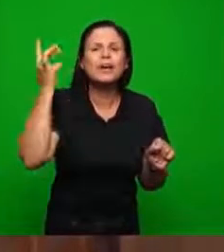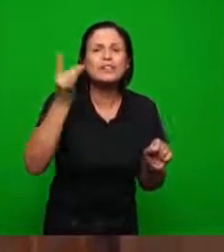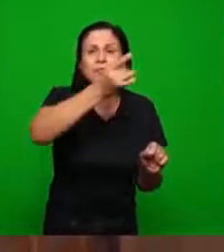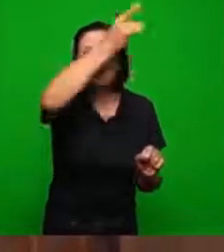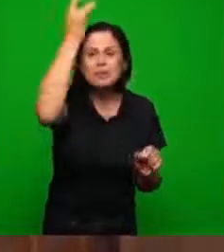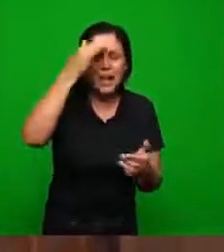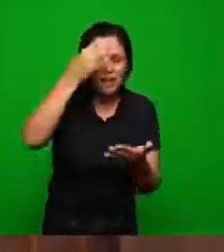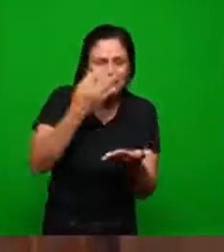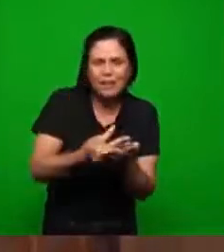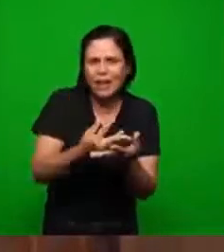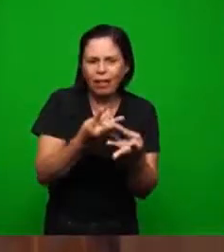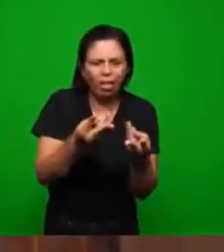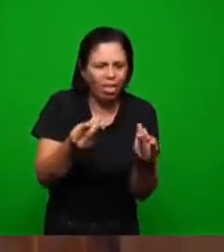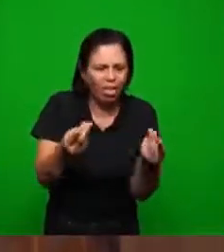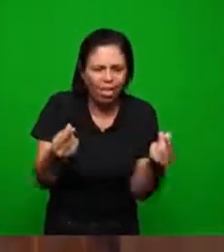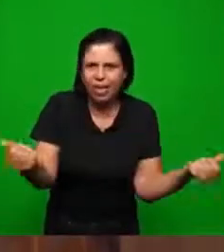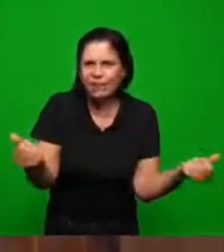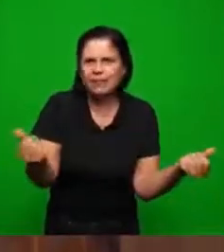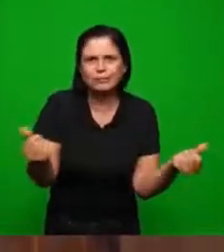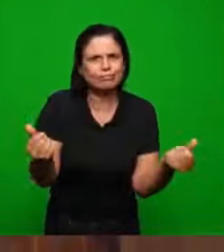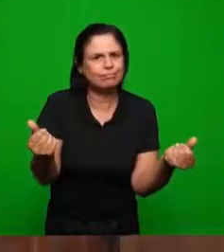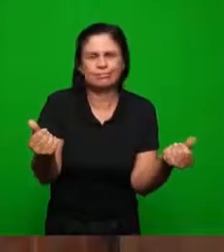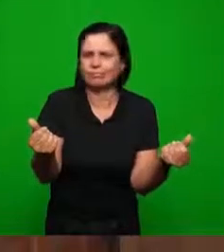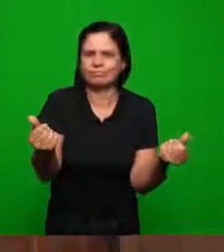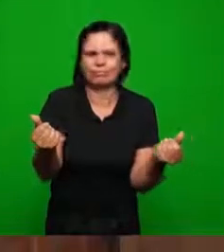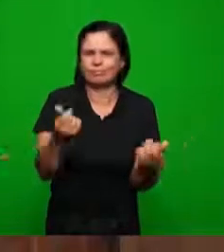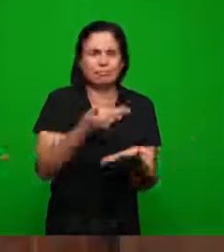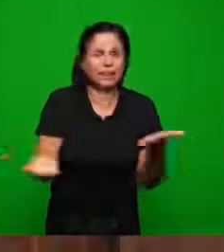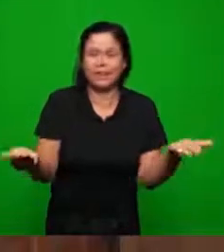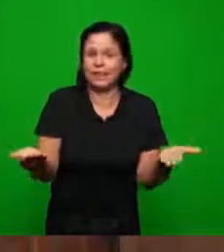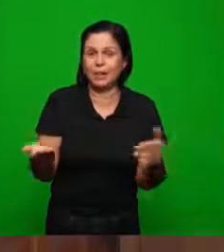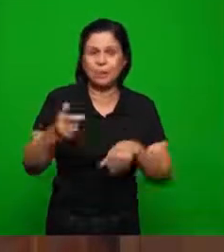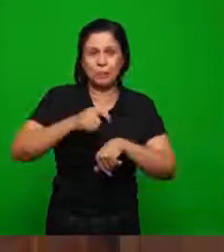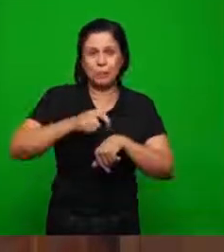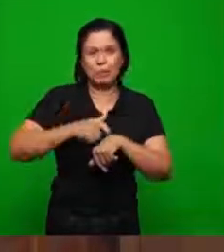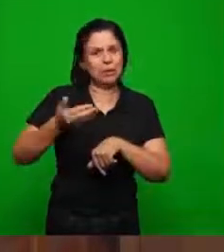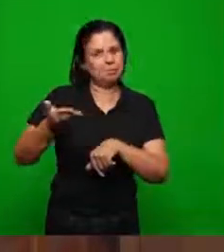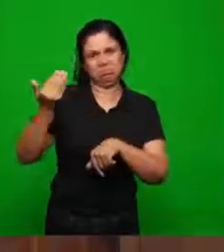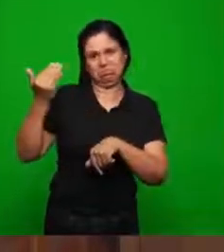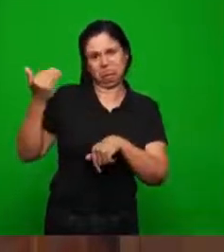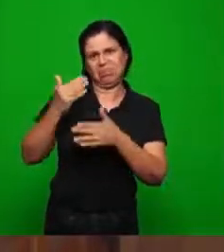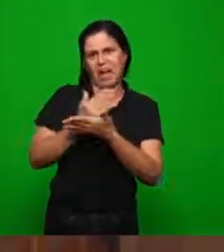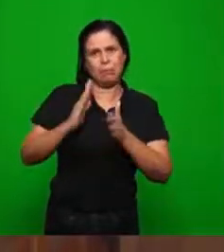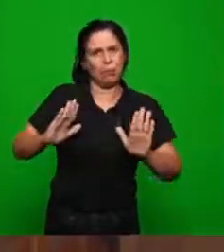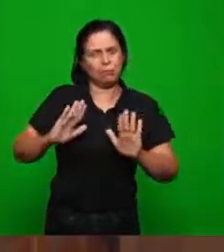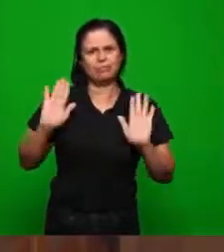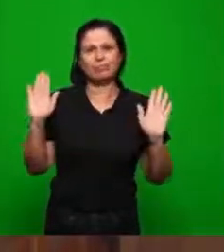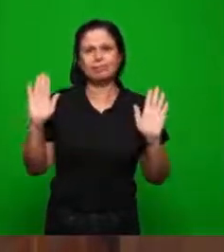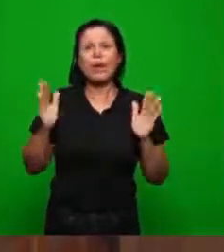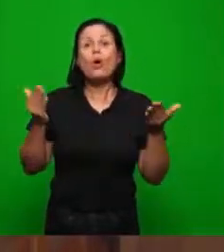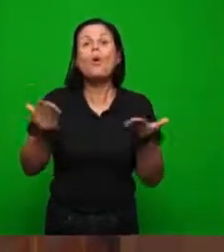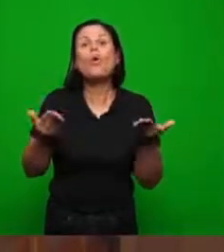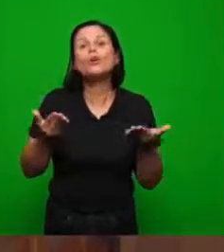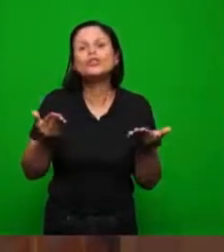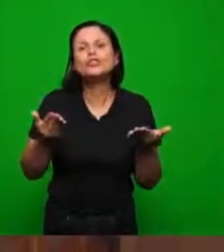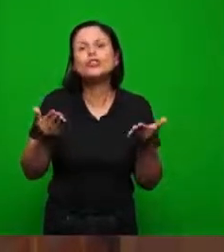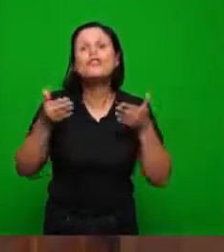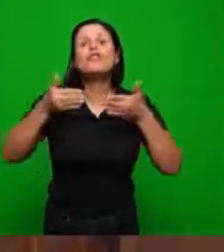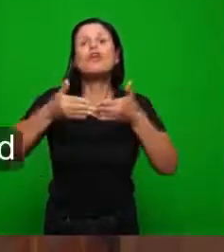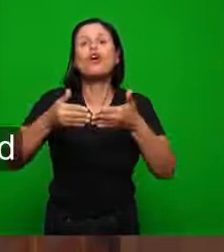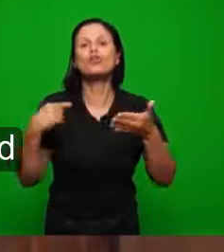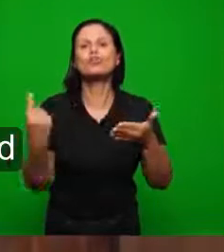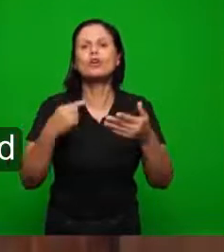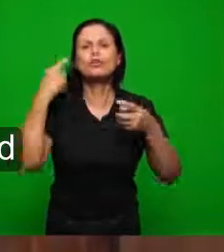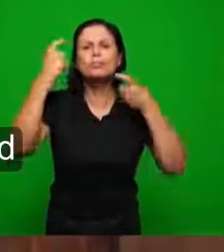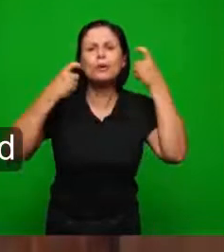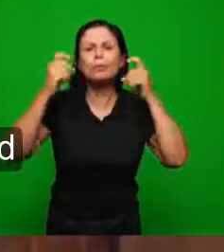fé. A fé desapareceu ali naquele período que ficou para trás. Hoje, a nossa preocupação